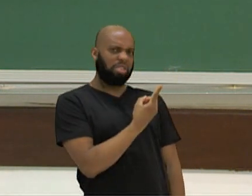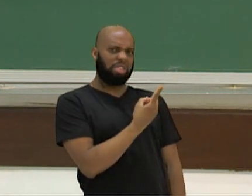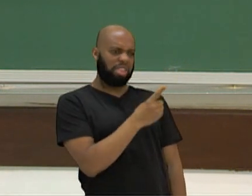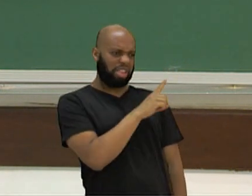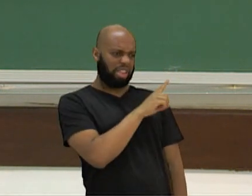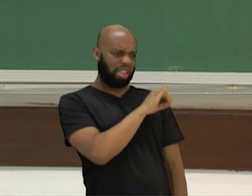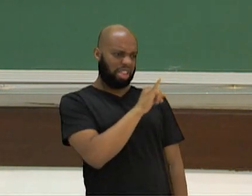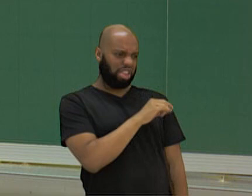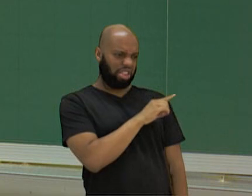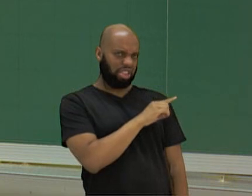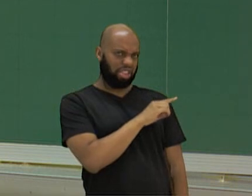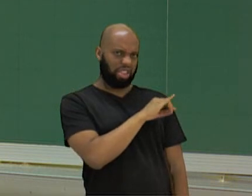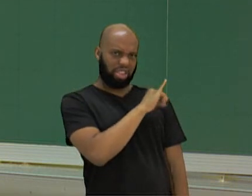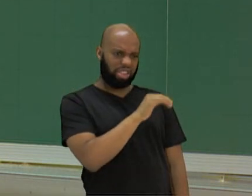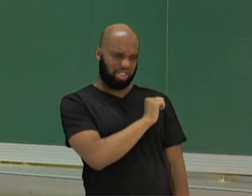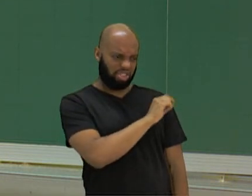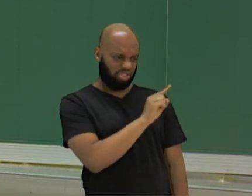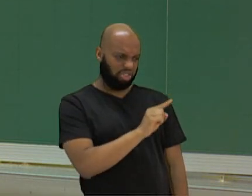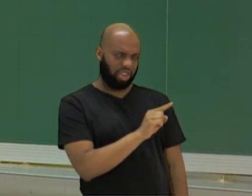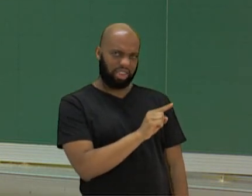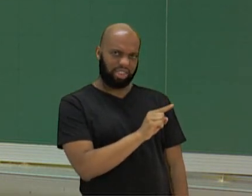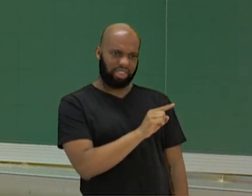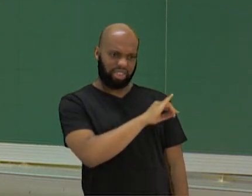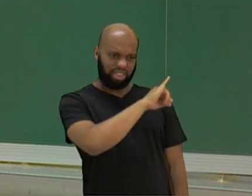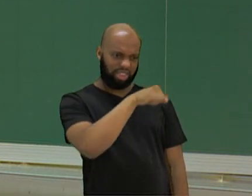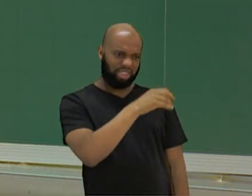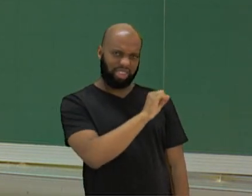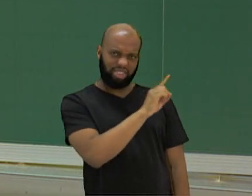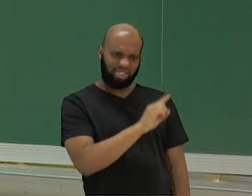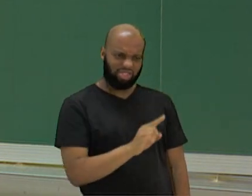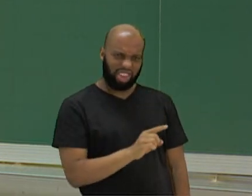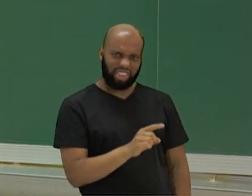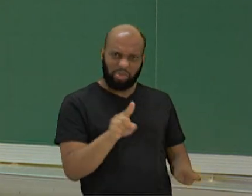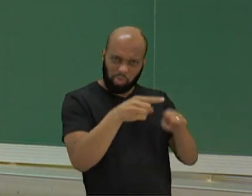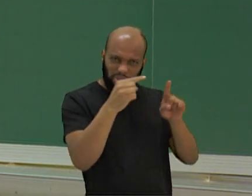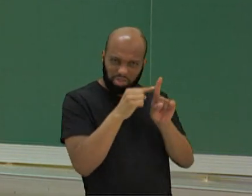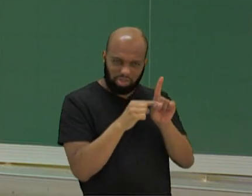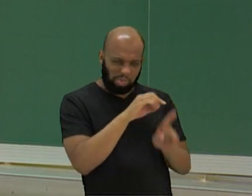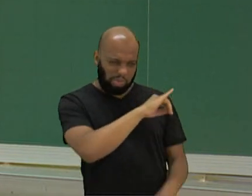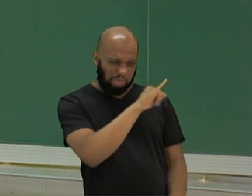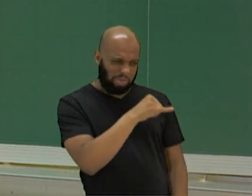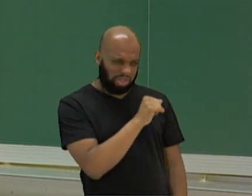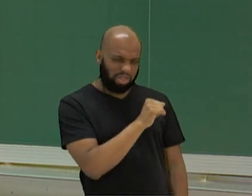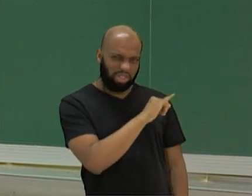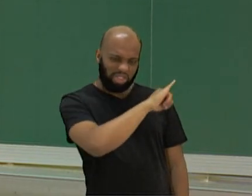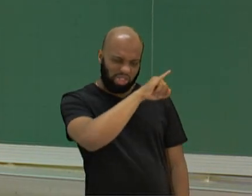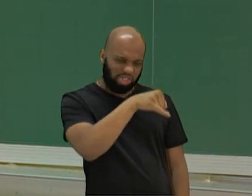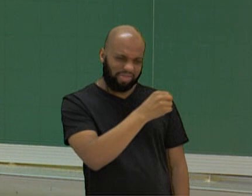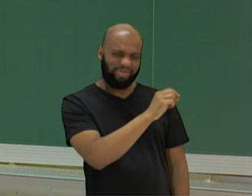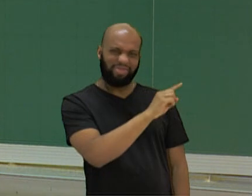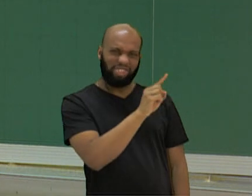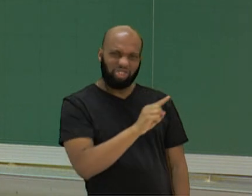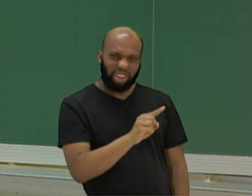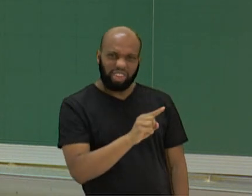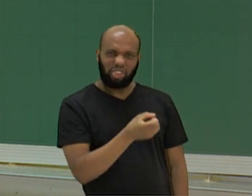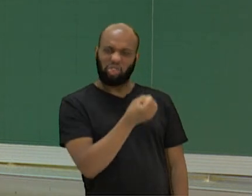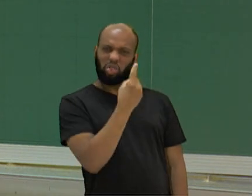história do jazz. Então, estava começando jazz e ele achou tão fútil essa coisa do jazz, né? Sabe, o estilo de